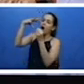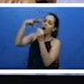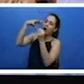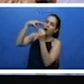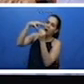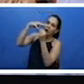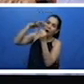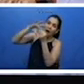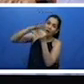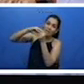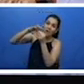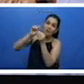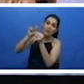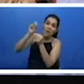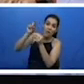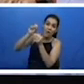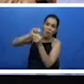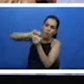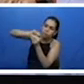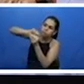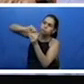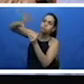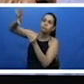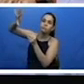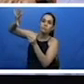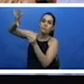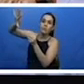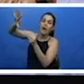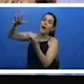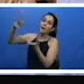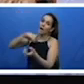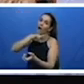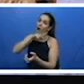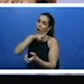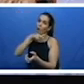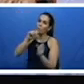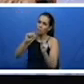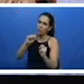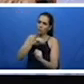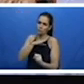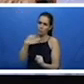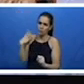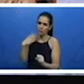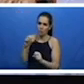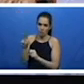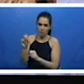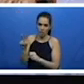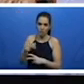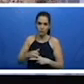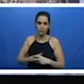essa glândula de veneno, libera essa substância que intoxica esse animal e acaba soltando o sapo.